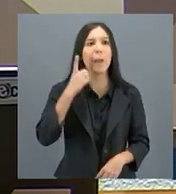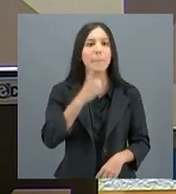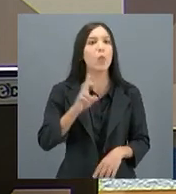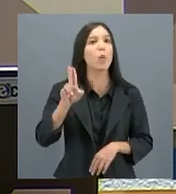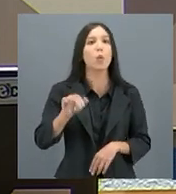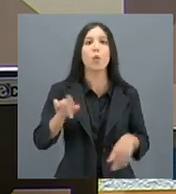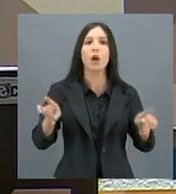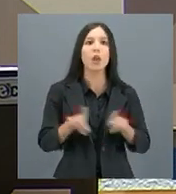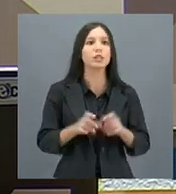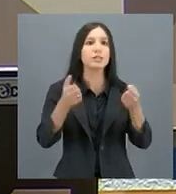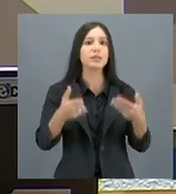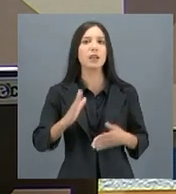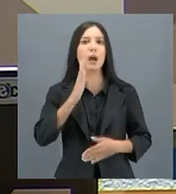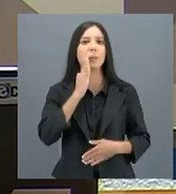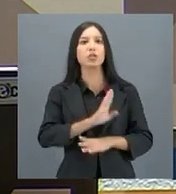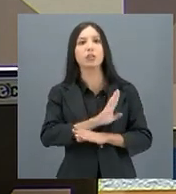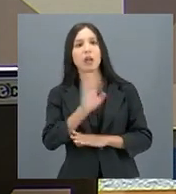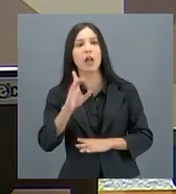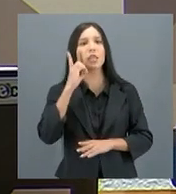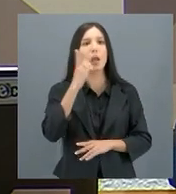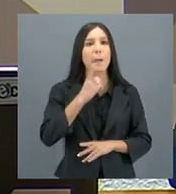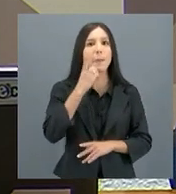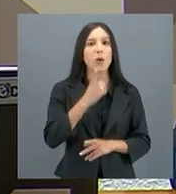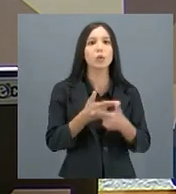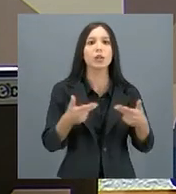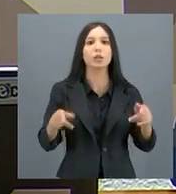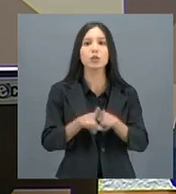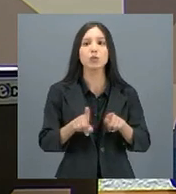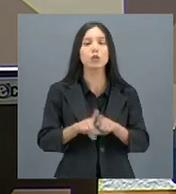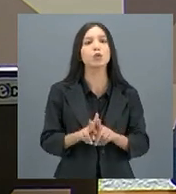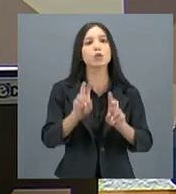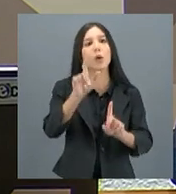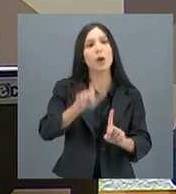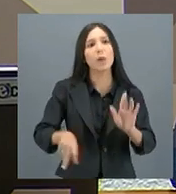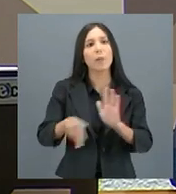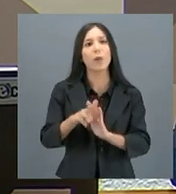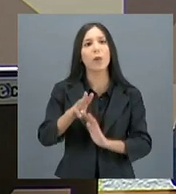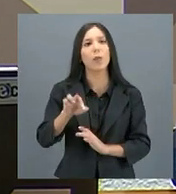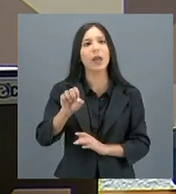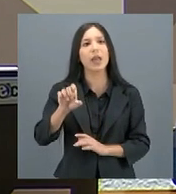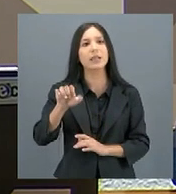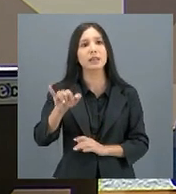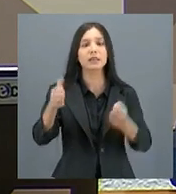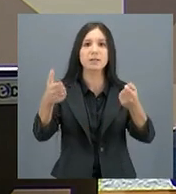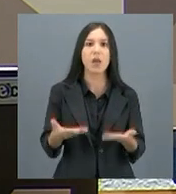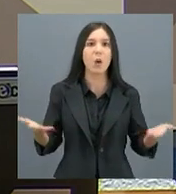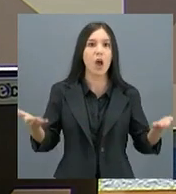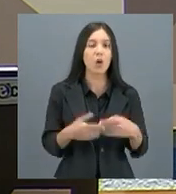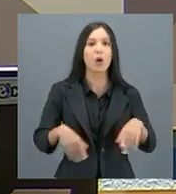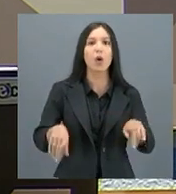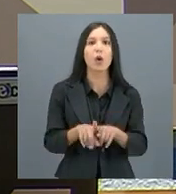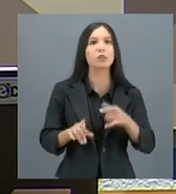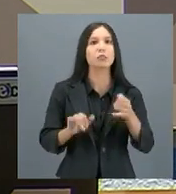Nunca soube diretamente do deputado, ou nada que não fosse a palavra do senhor Wesley Cardia me foi trazido a esse respeito.